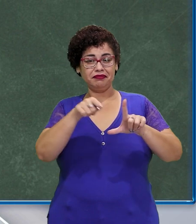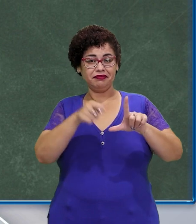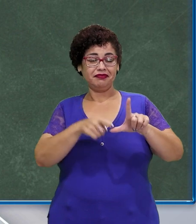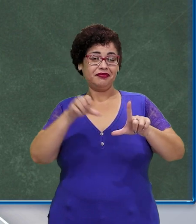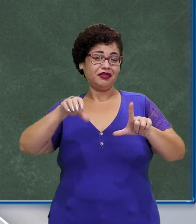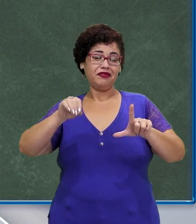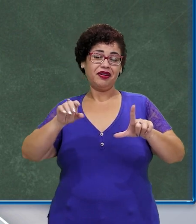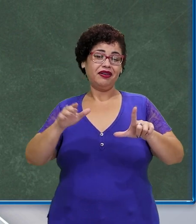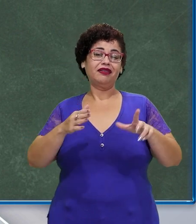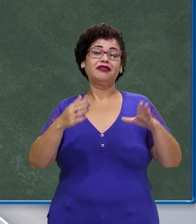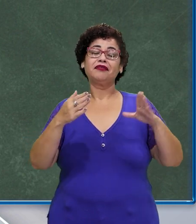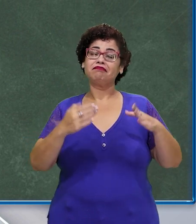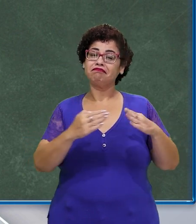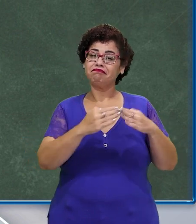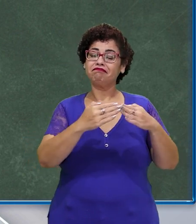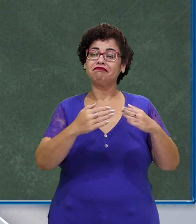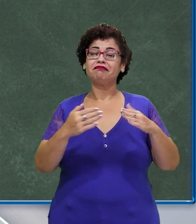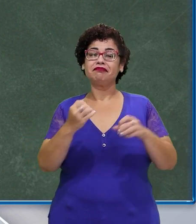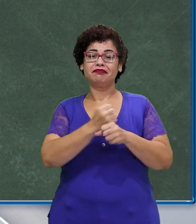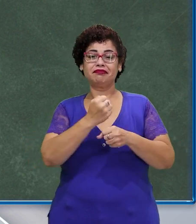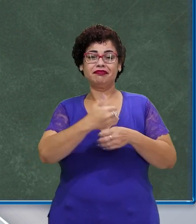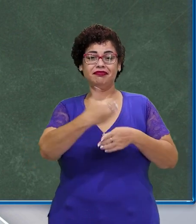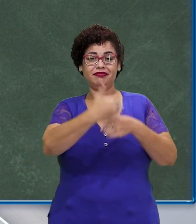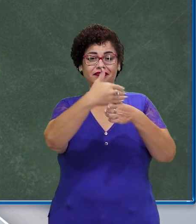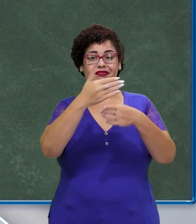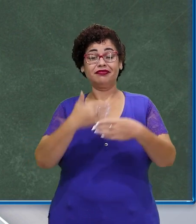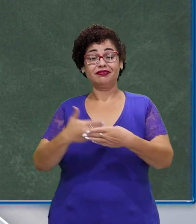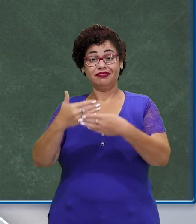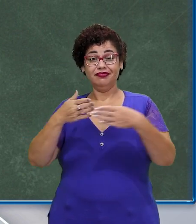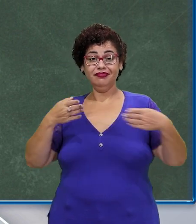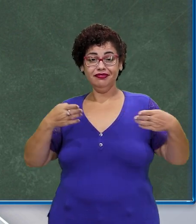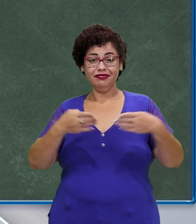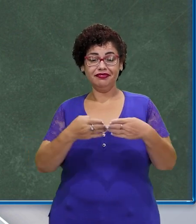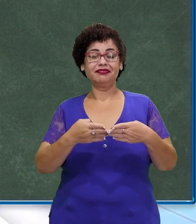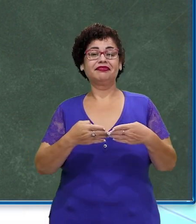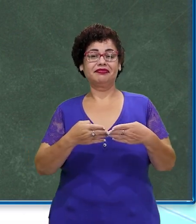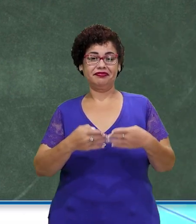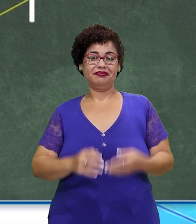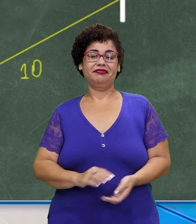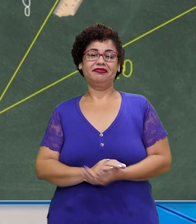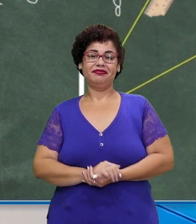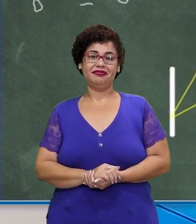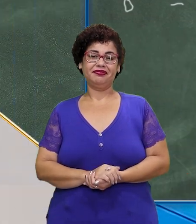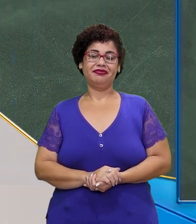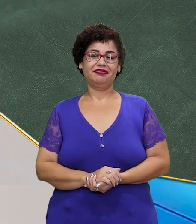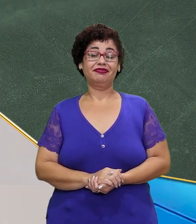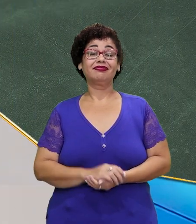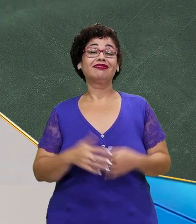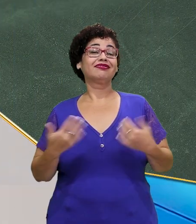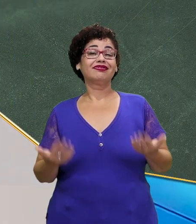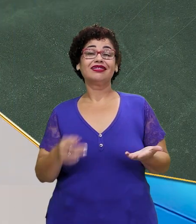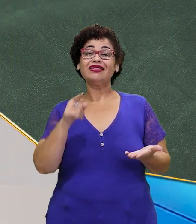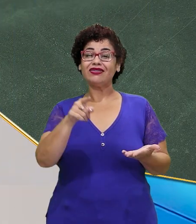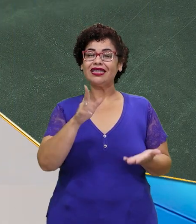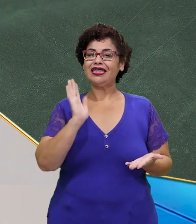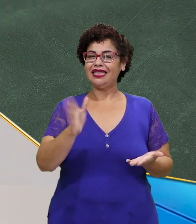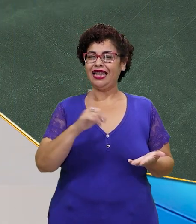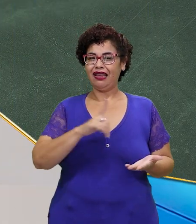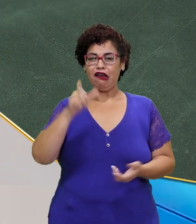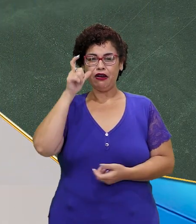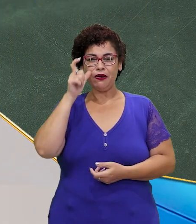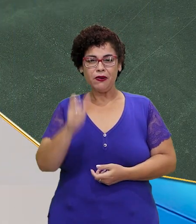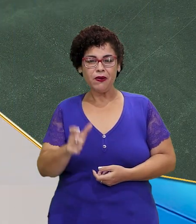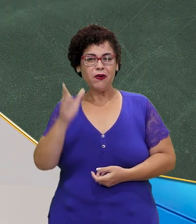90 graus, ó, essas paredes aqui são perpendiculares. E você, já